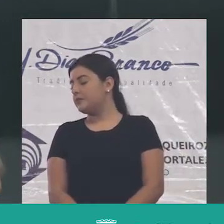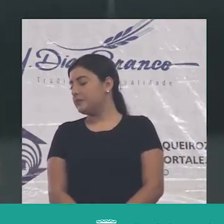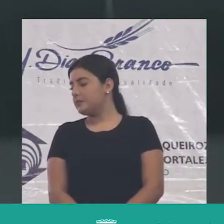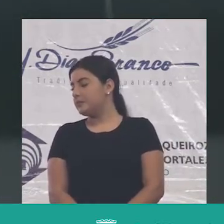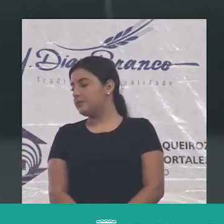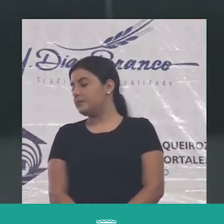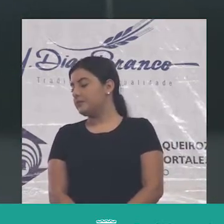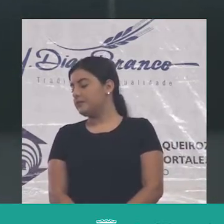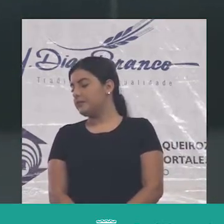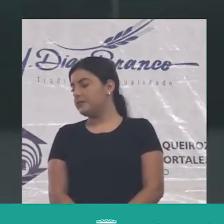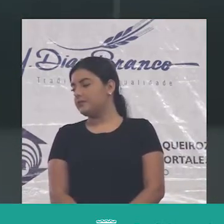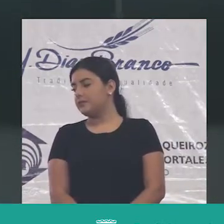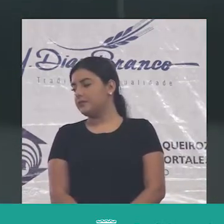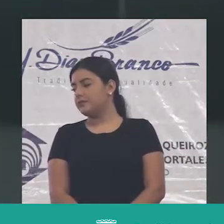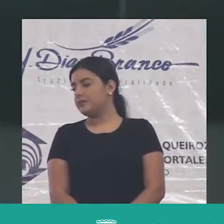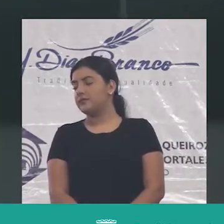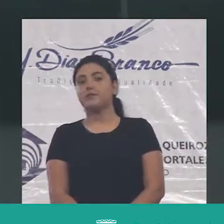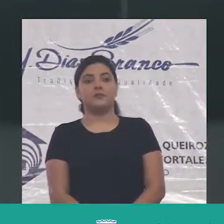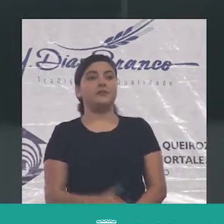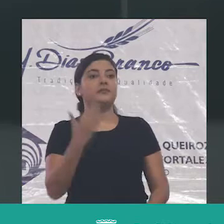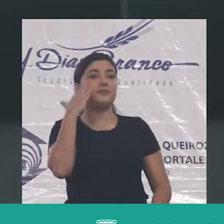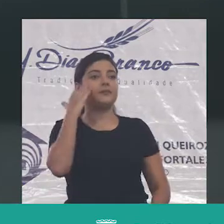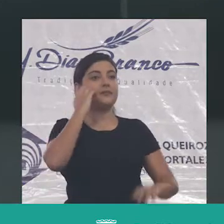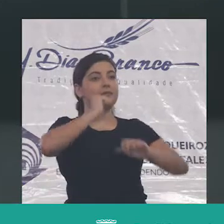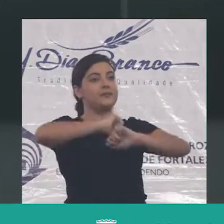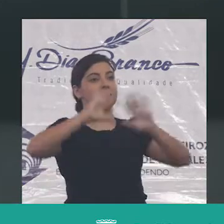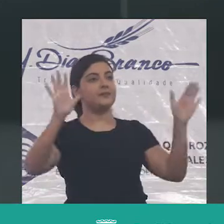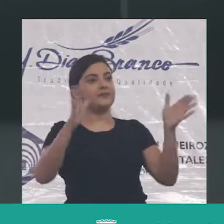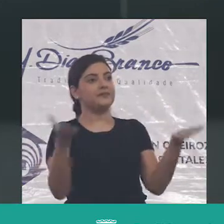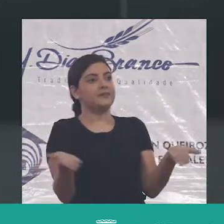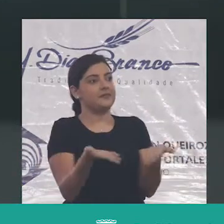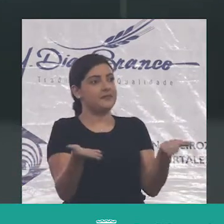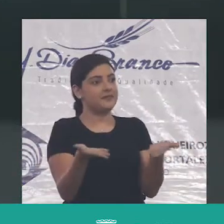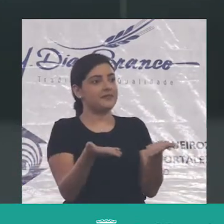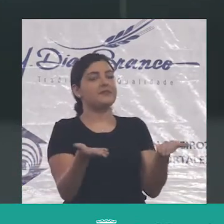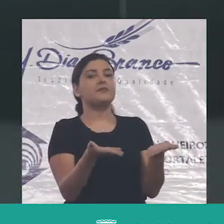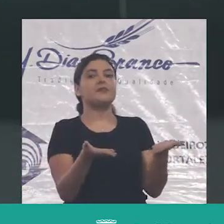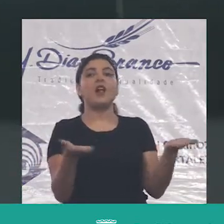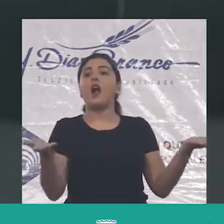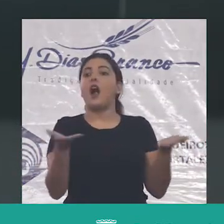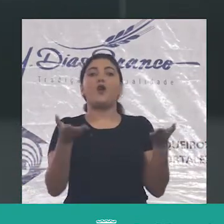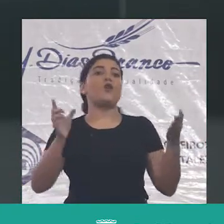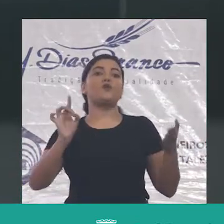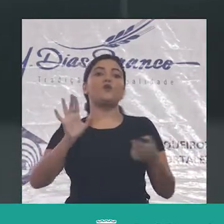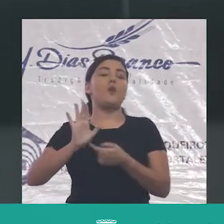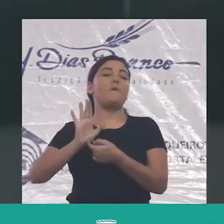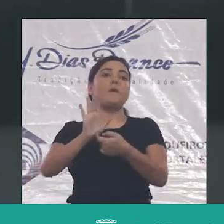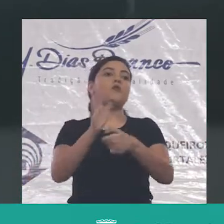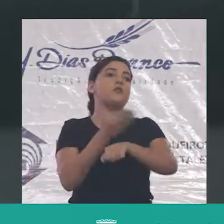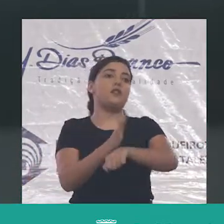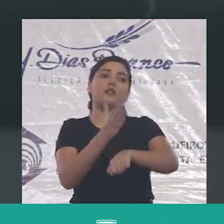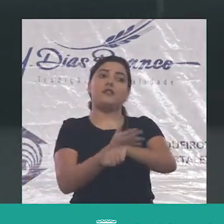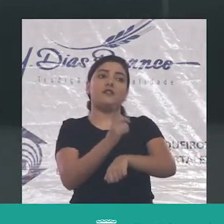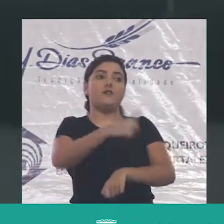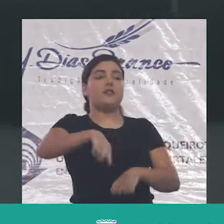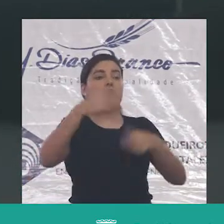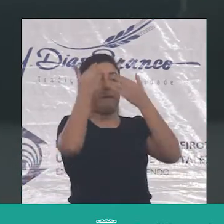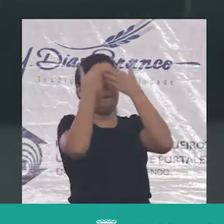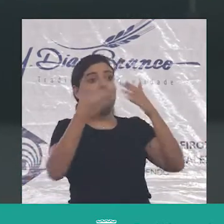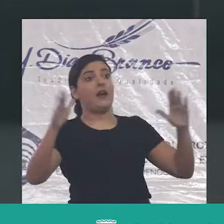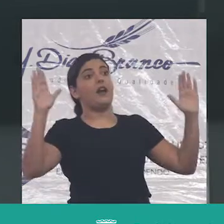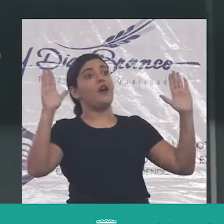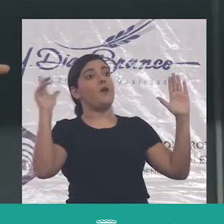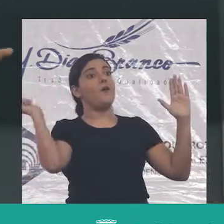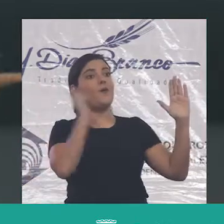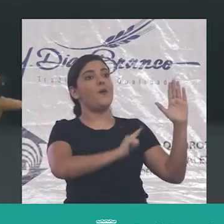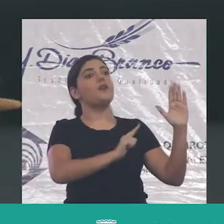base triangular. Está tranquilo aí? Até agora eu só estou tentando fazer vocês abrirem um pouco